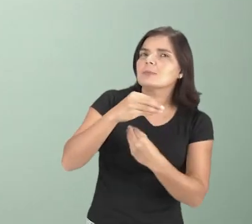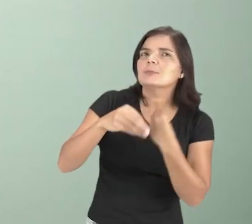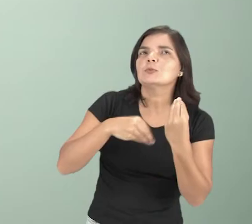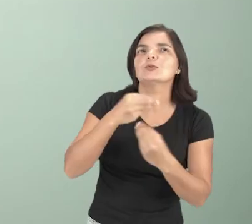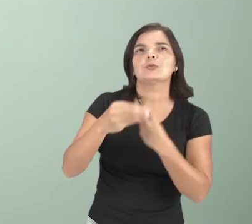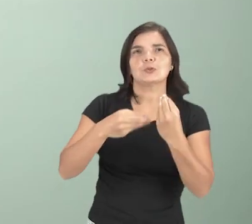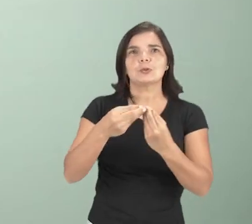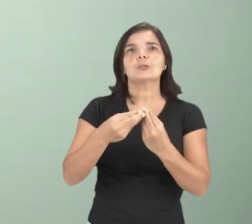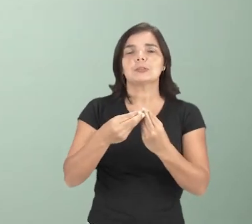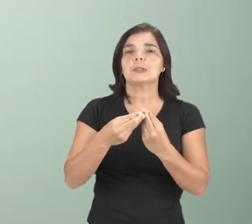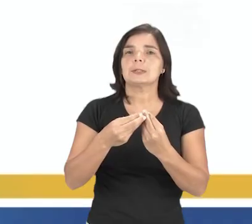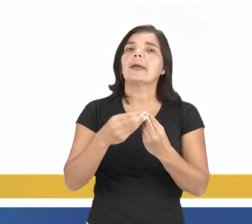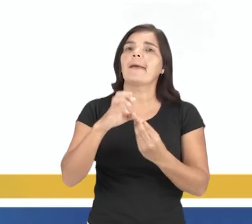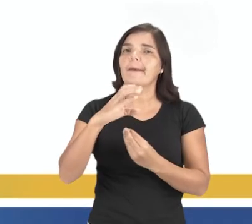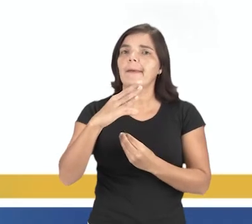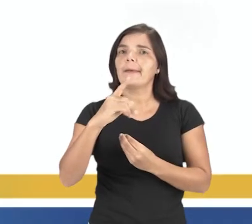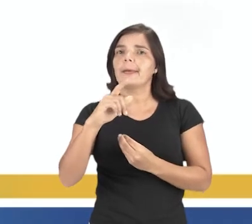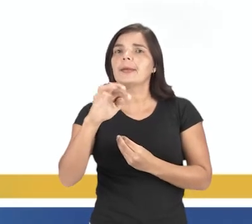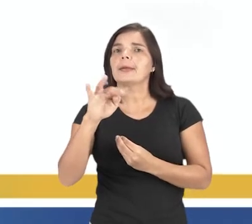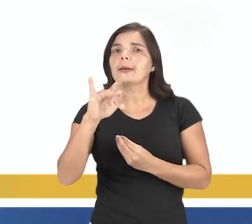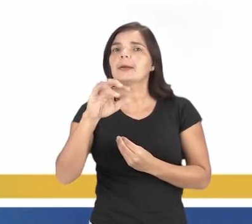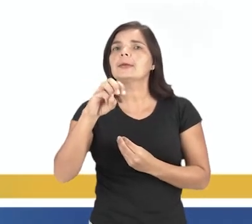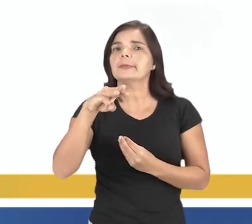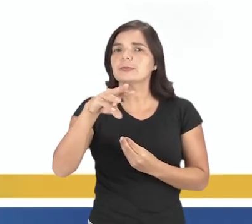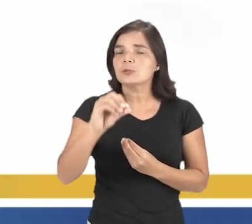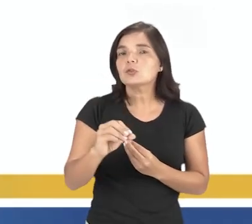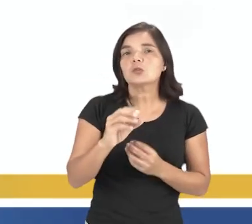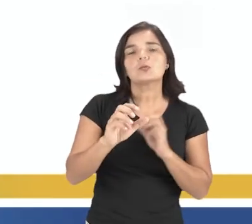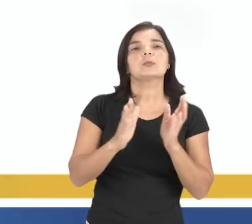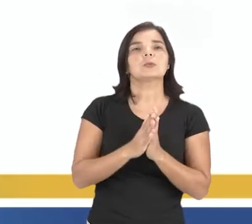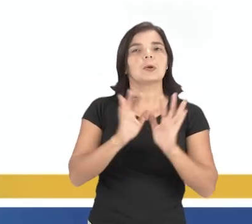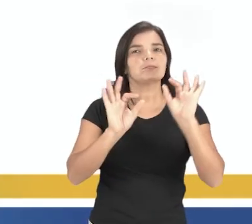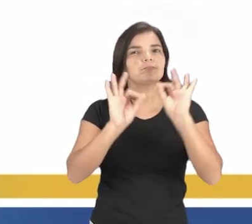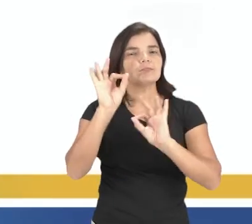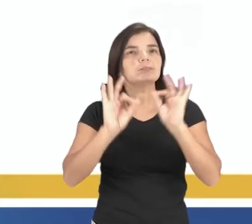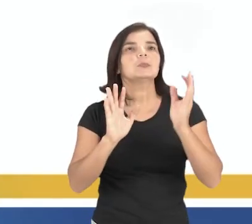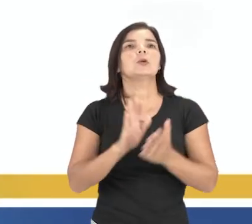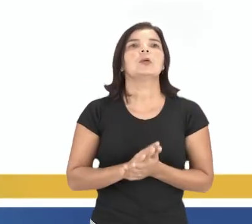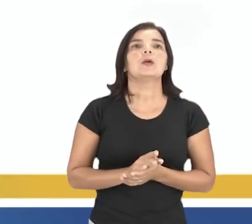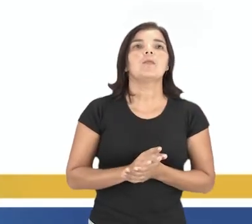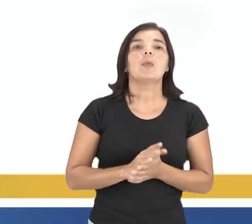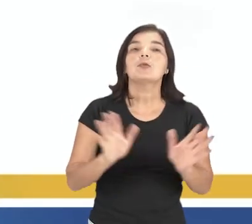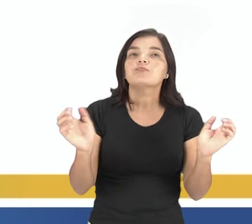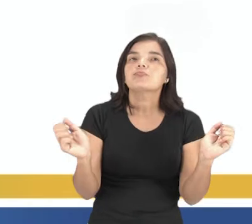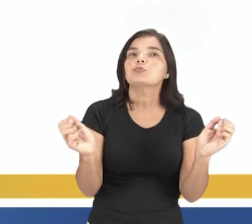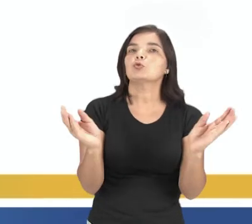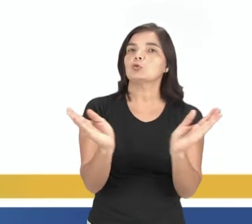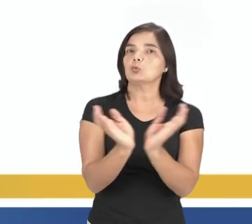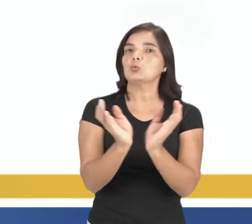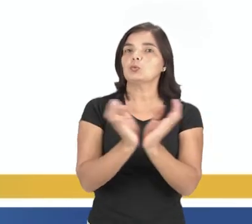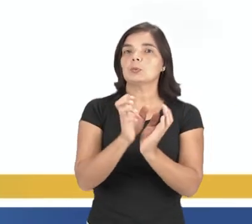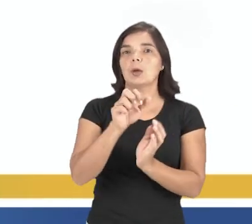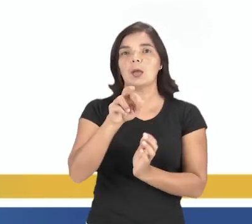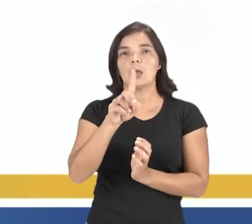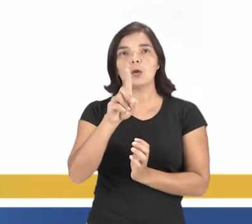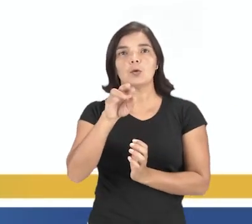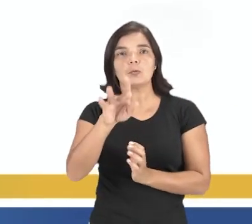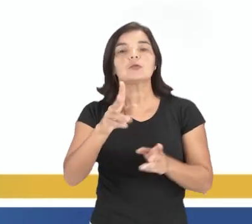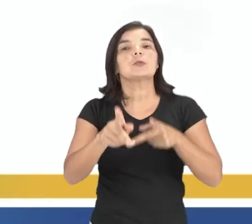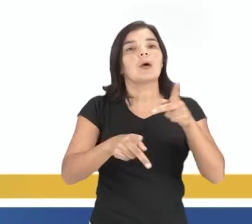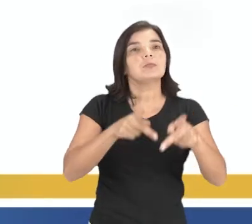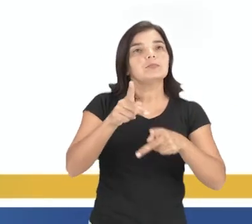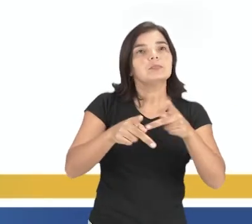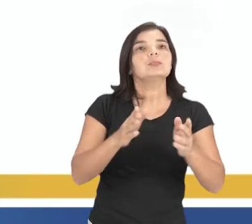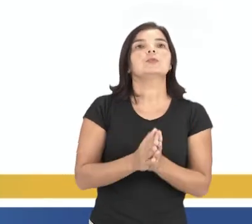literatura de tendências, de várias tendências, né? Tendências estéticas ali, o ecletismo. Vamos ter a junção da arte erudita, da arte